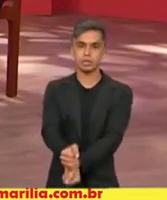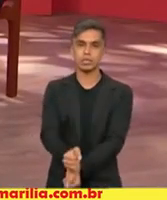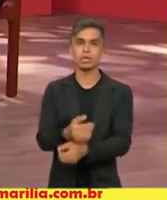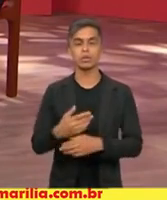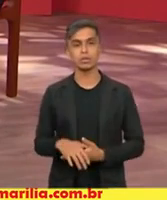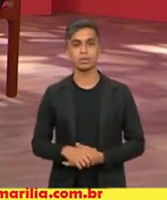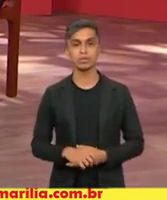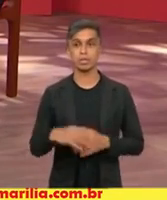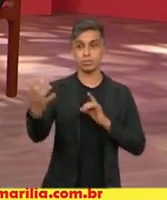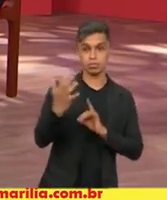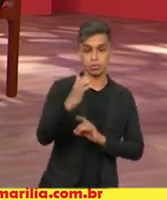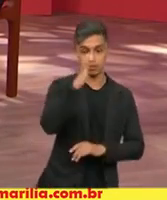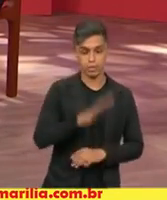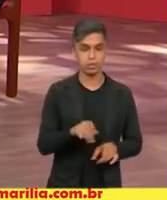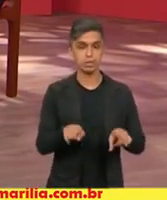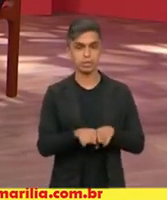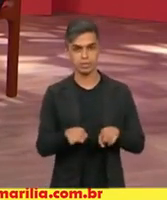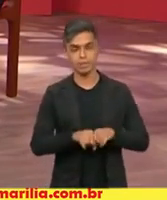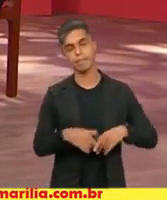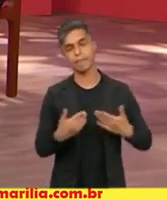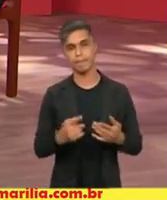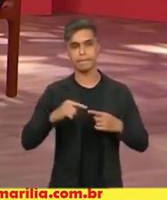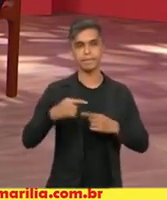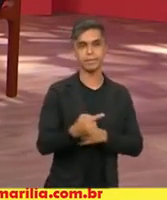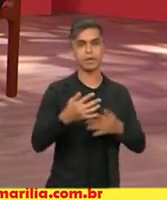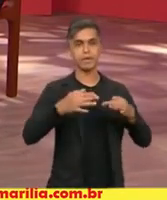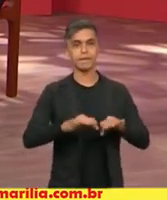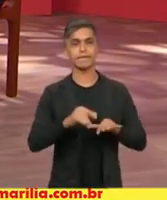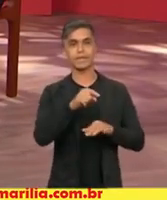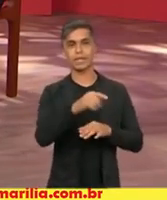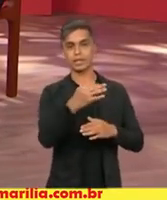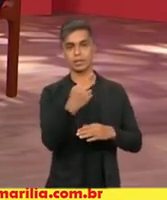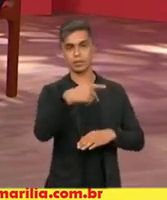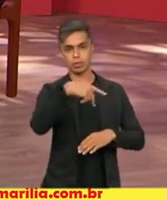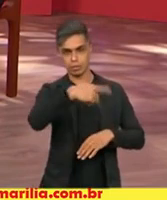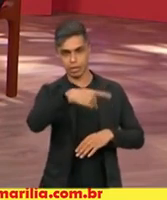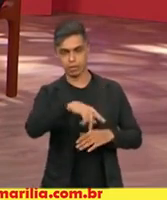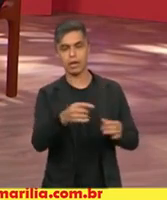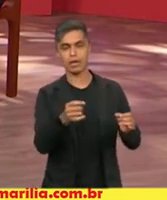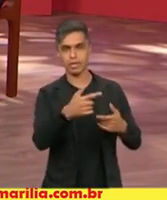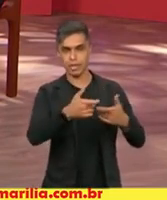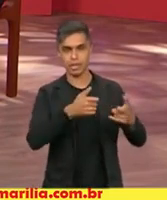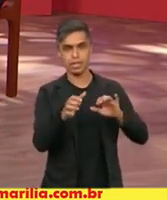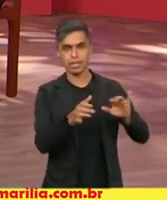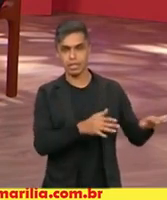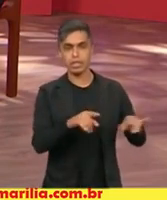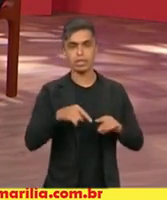inevitavelmente. E, inclusive, e não à toa, logo após o fim da Guerra do Paraguai, veio à tona a Lei do Ventre Livre,